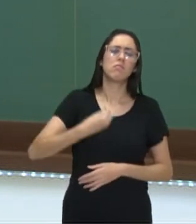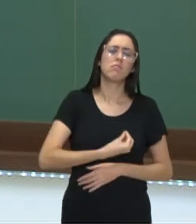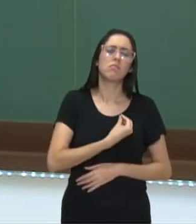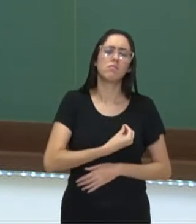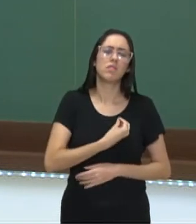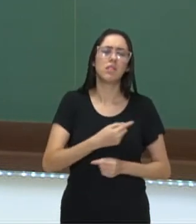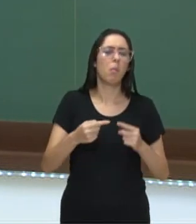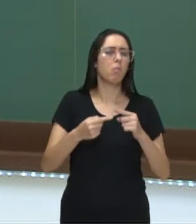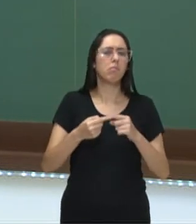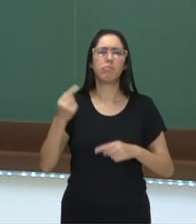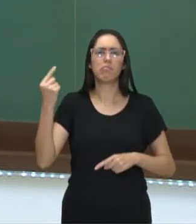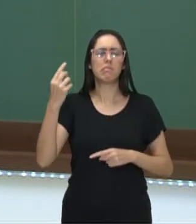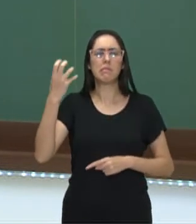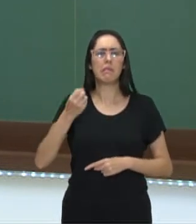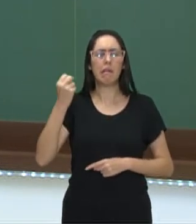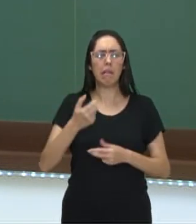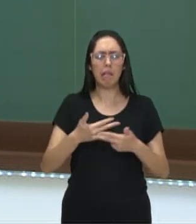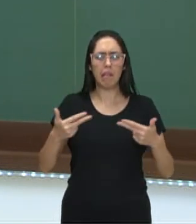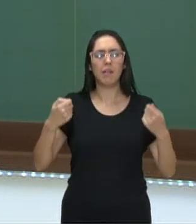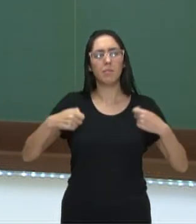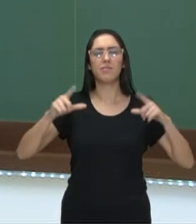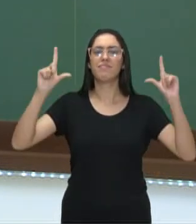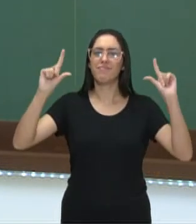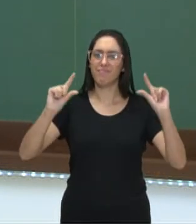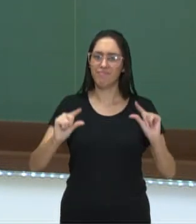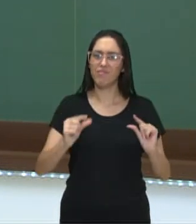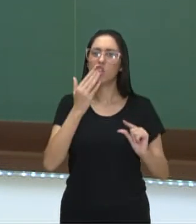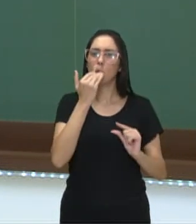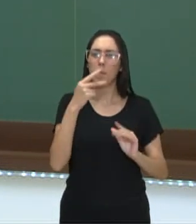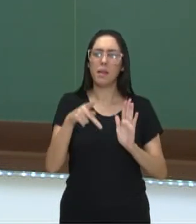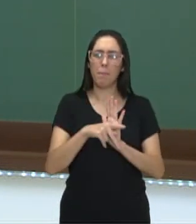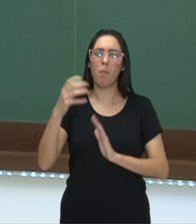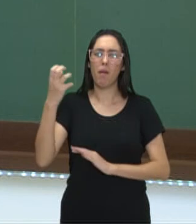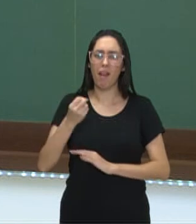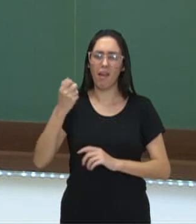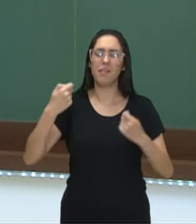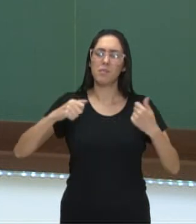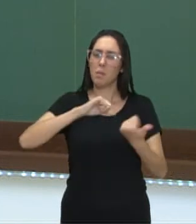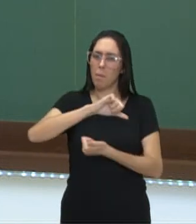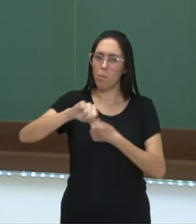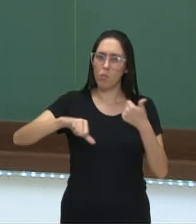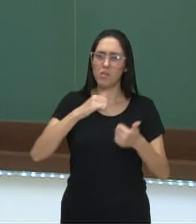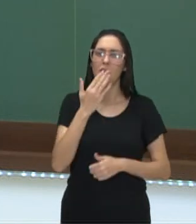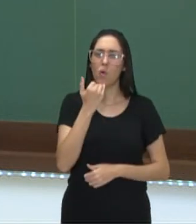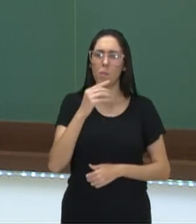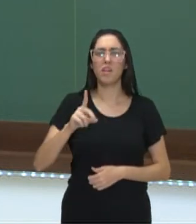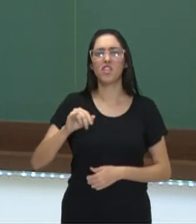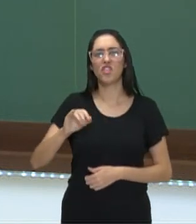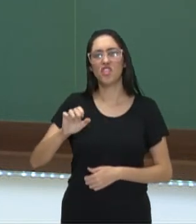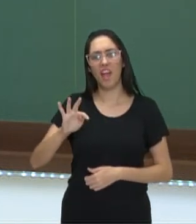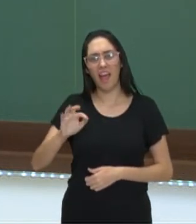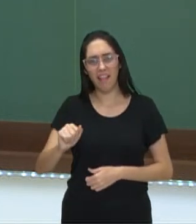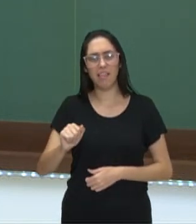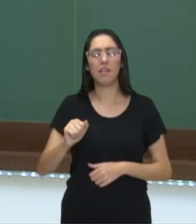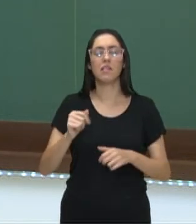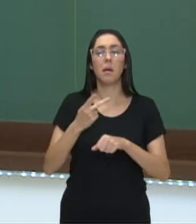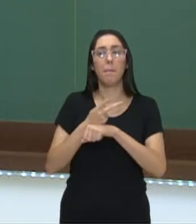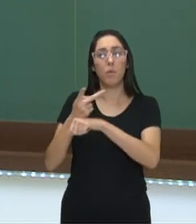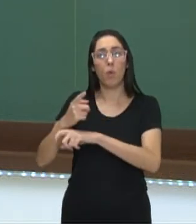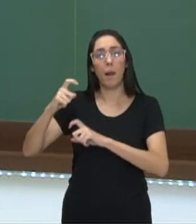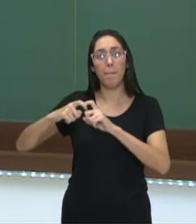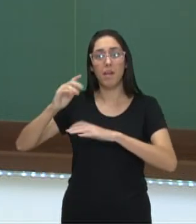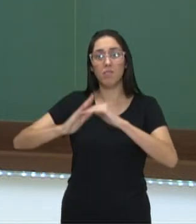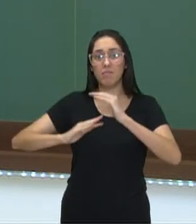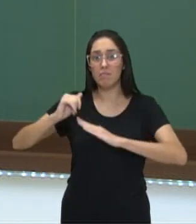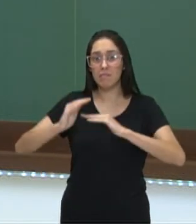essa intolerância. Aí vai ter que diminuir esses alimentos, tem que fazer uma dieta leve. Se for o caso, buscar a ajuda de um especialista, tomar